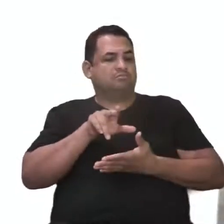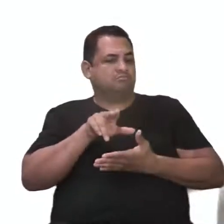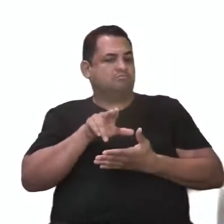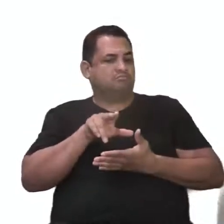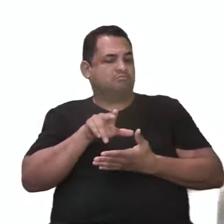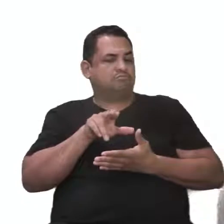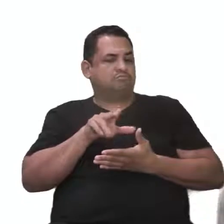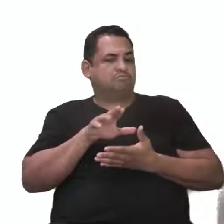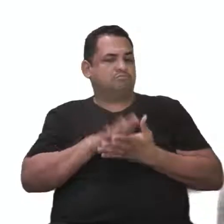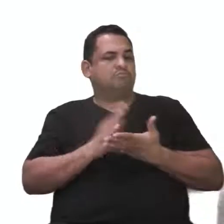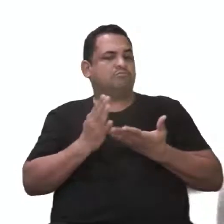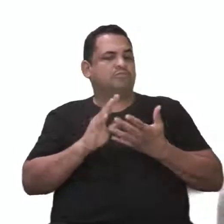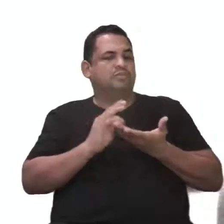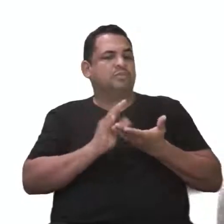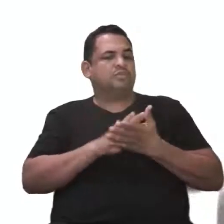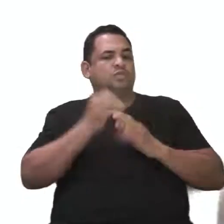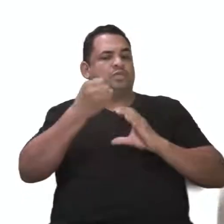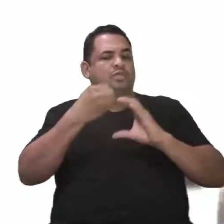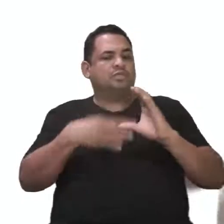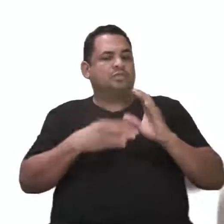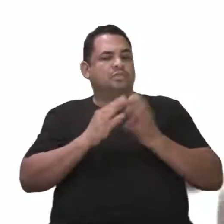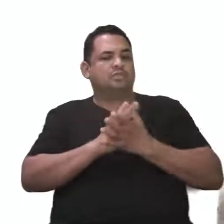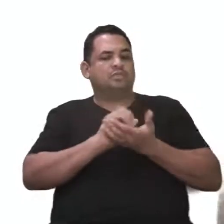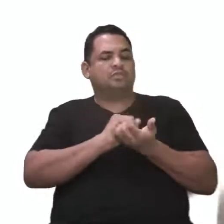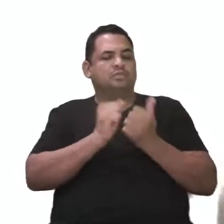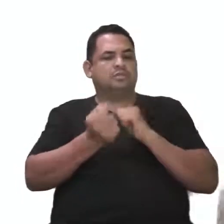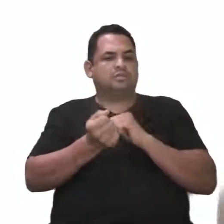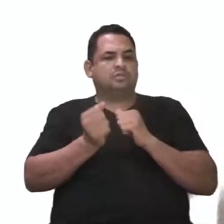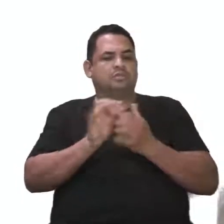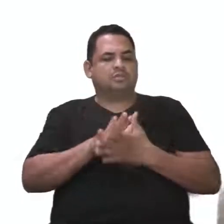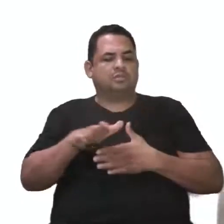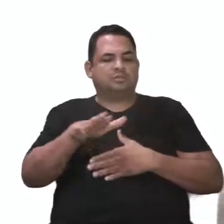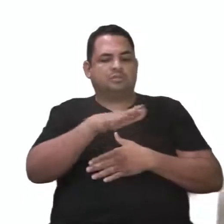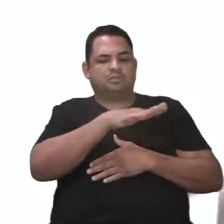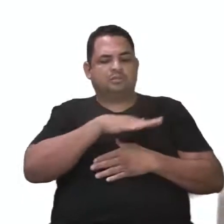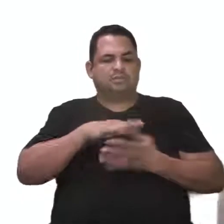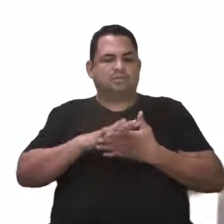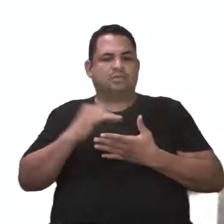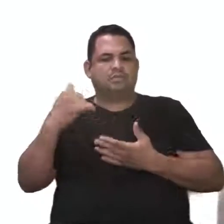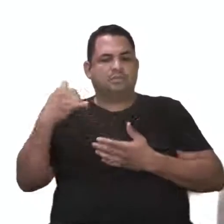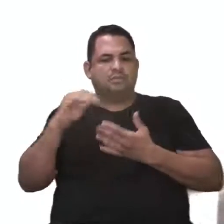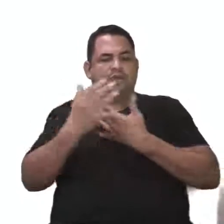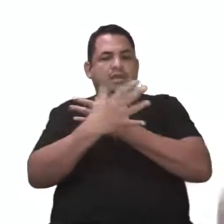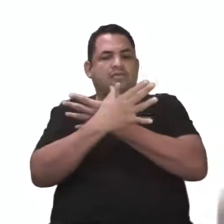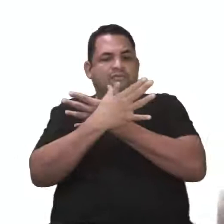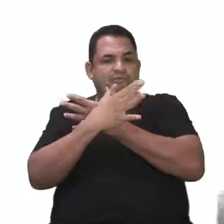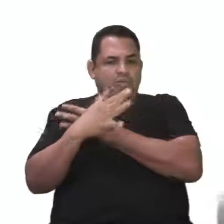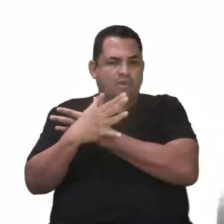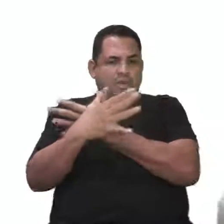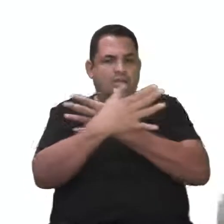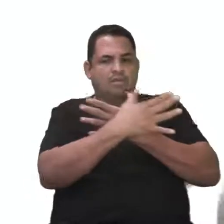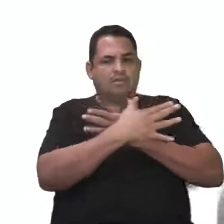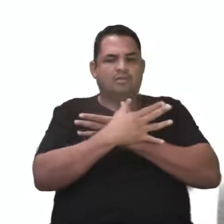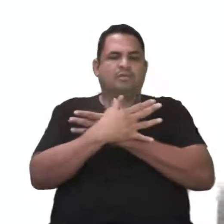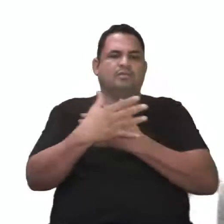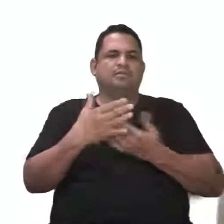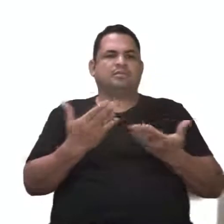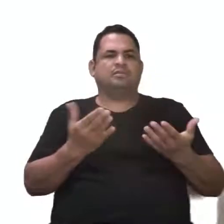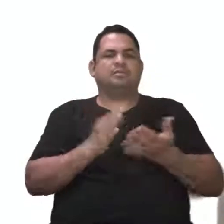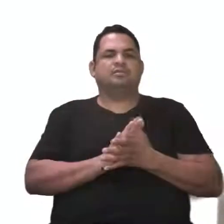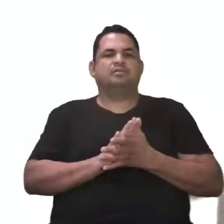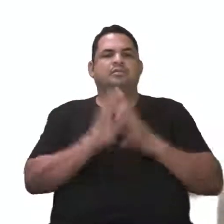a semelhança em relação à sua função, que é adaptar esses animais ao voo. Agora, olha só, as